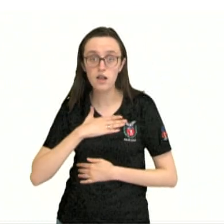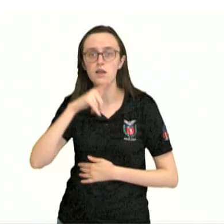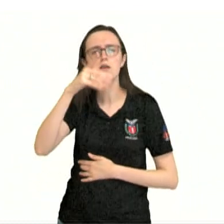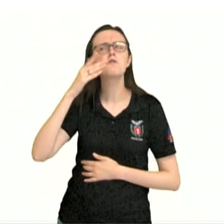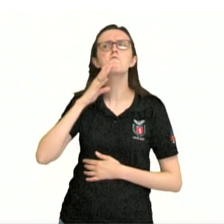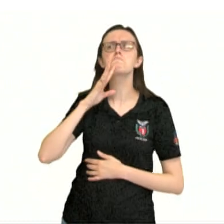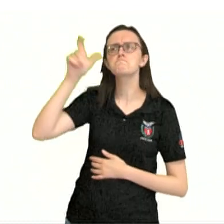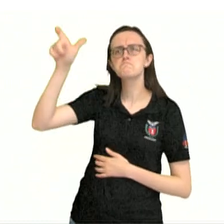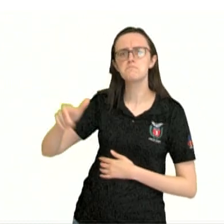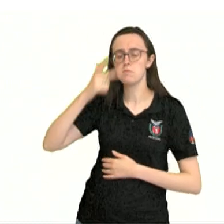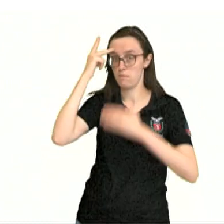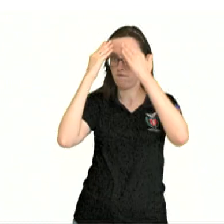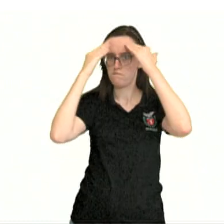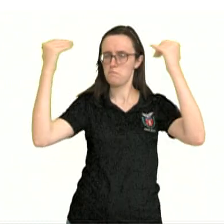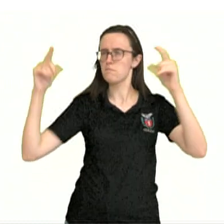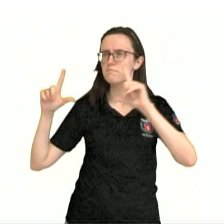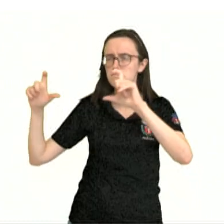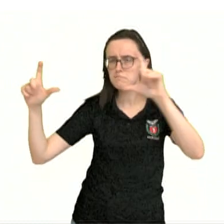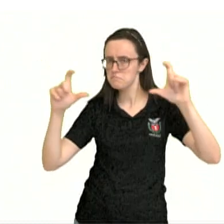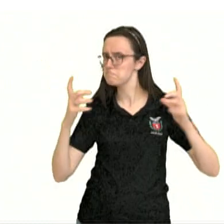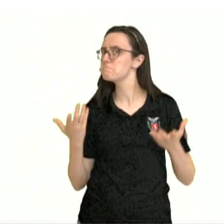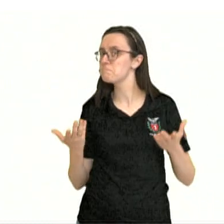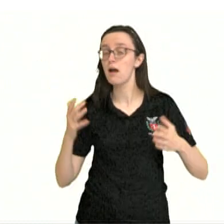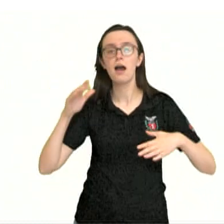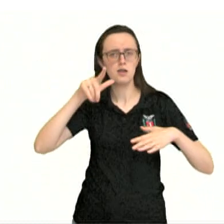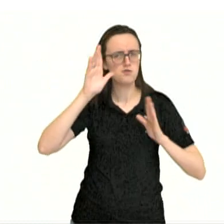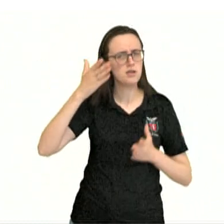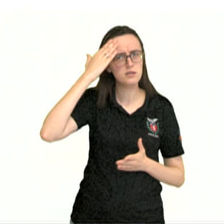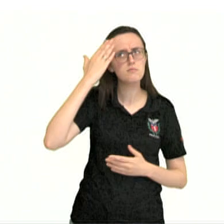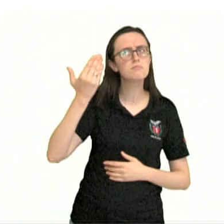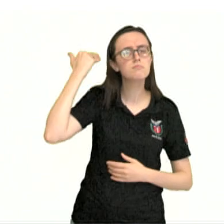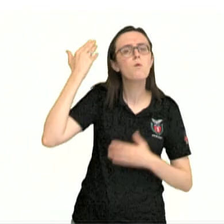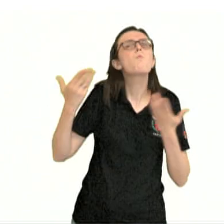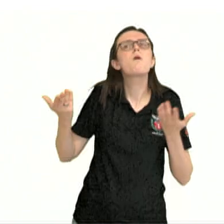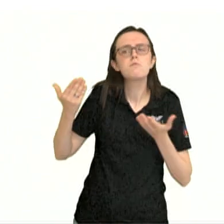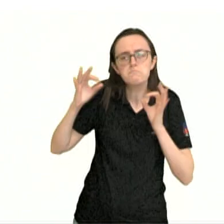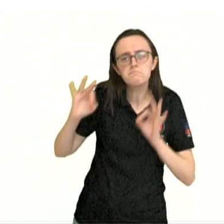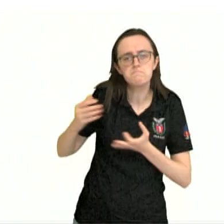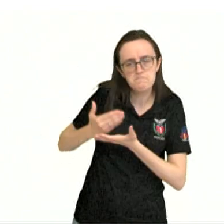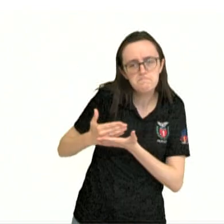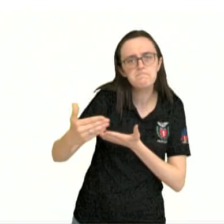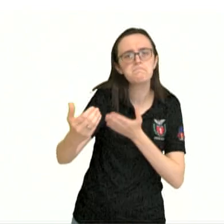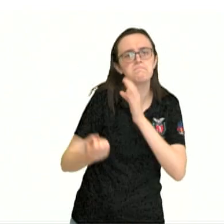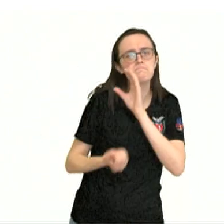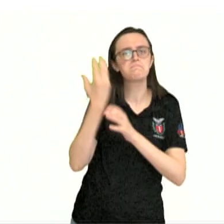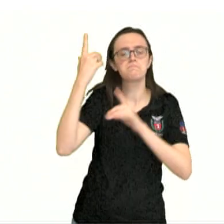algum fotógrafo famoso? Você sabe quando a fotografia foi considerada arte?